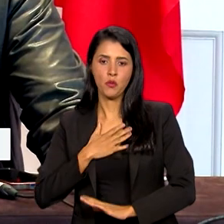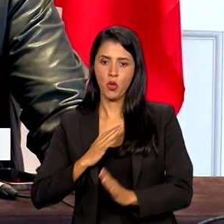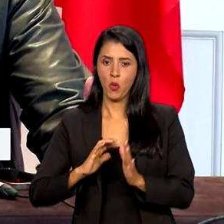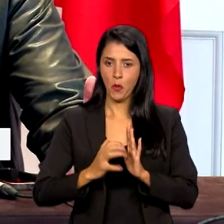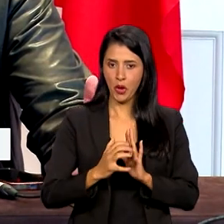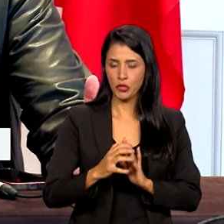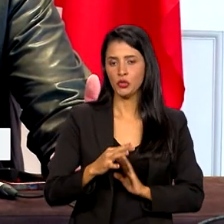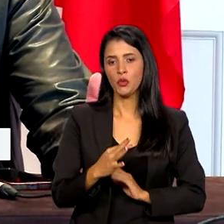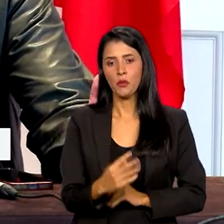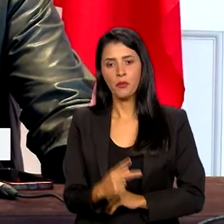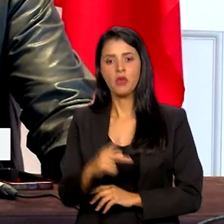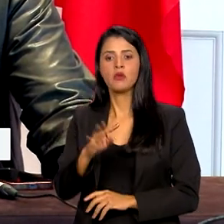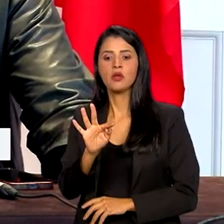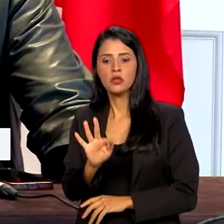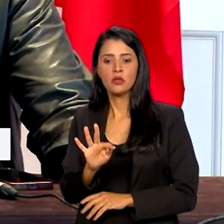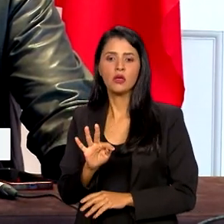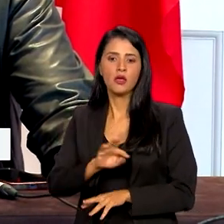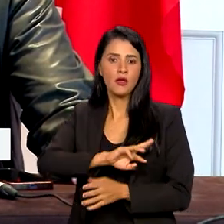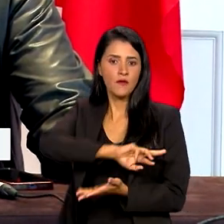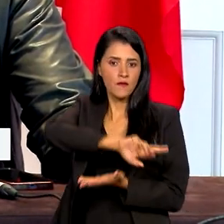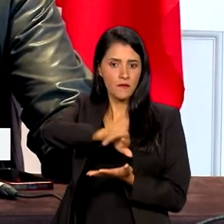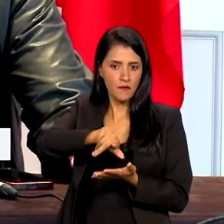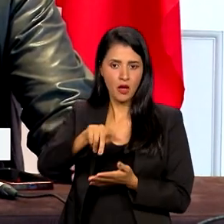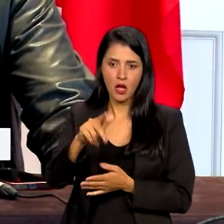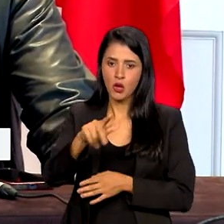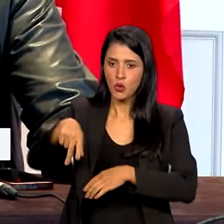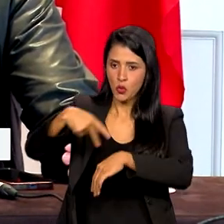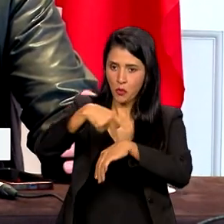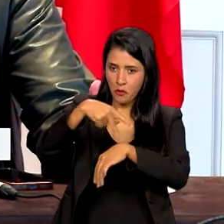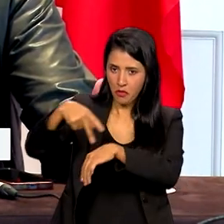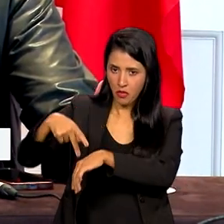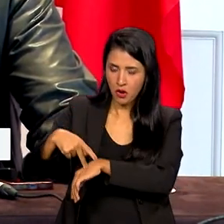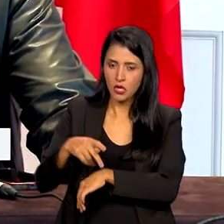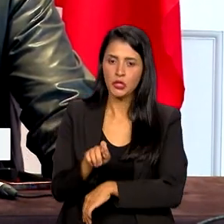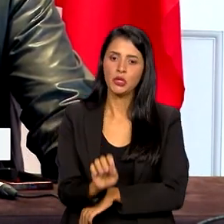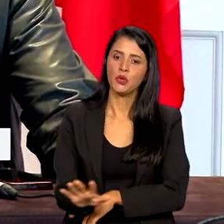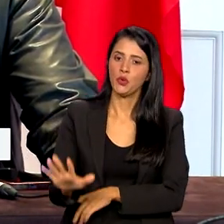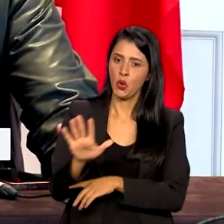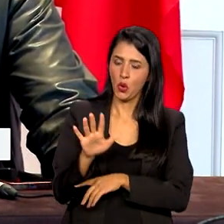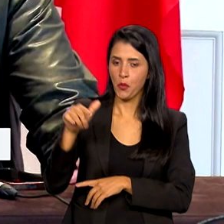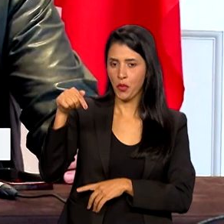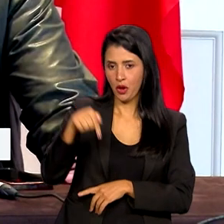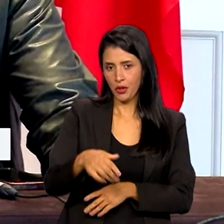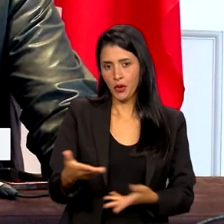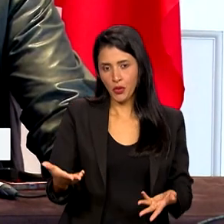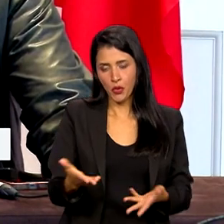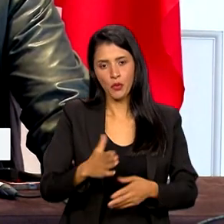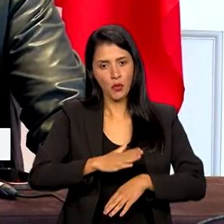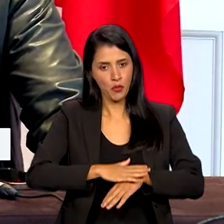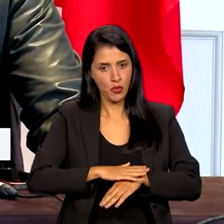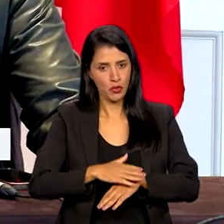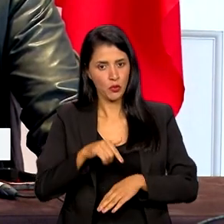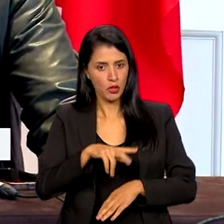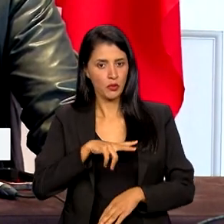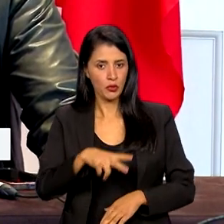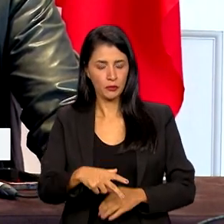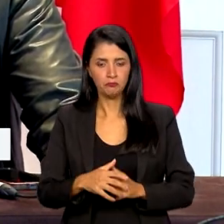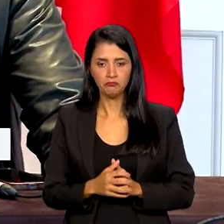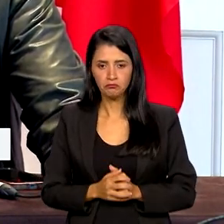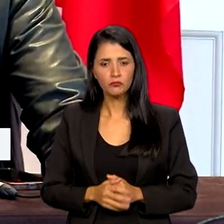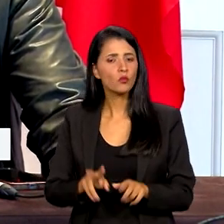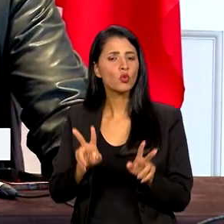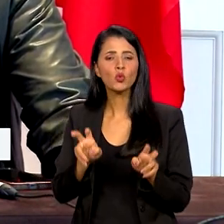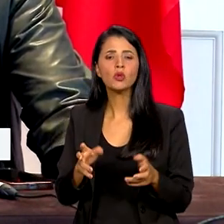PT, em vários países da Europa que estão aqui nesse momento. E a pauta